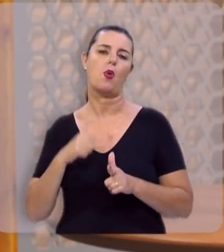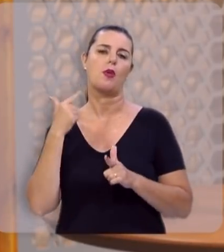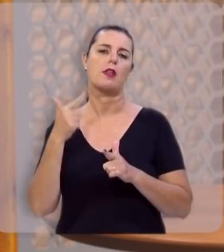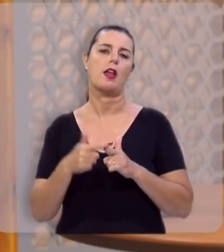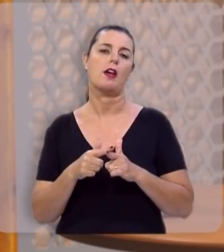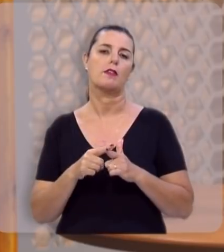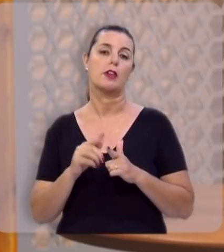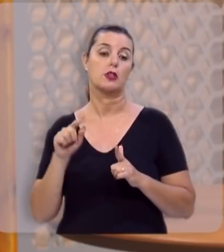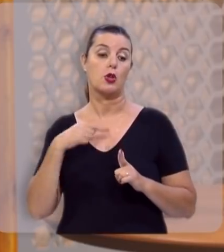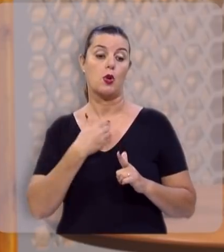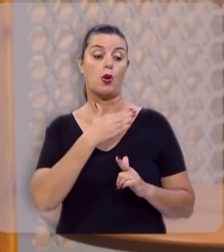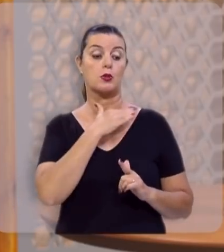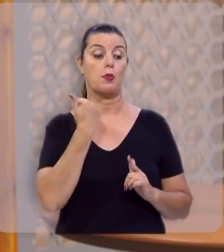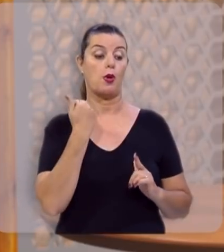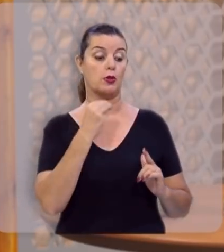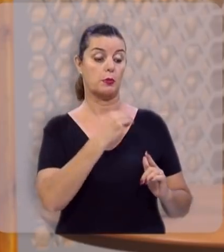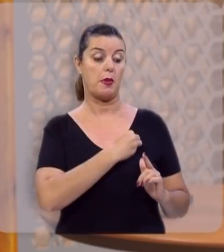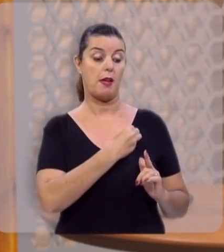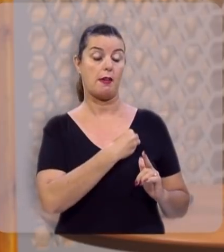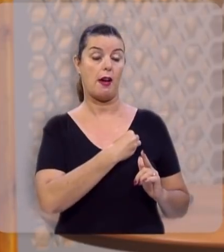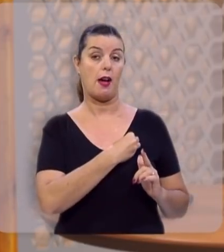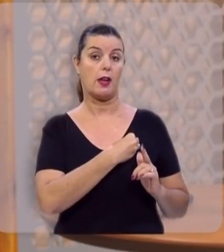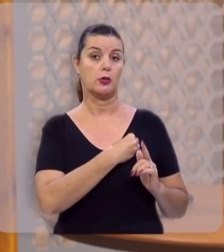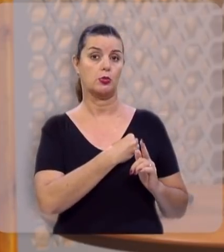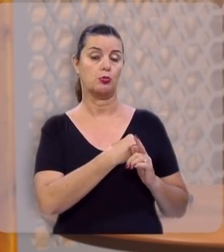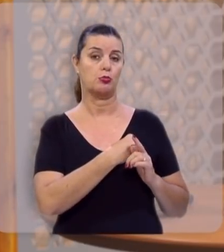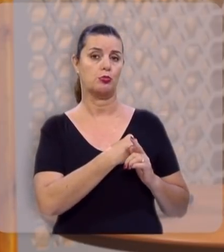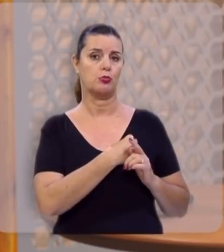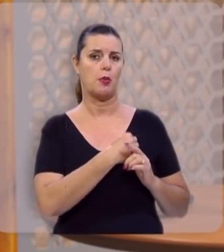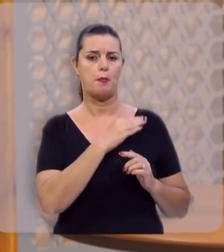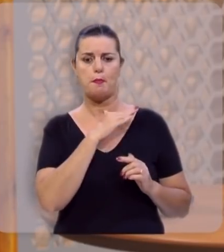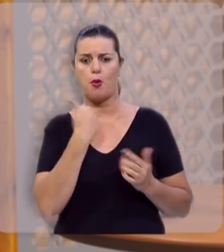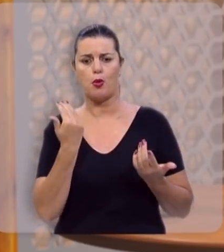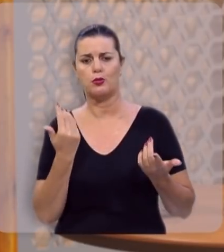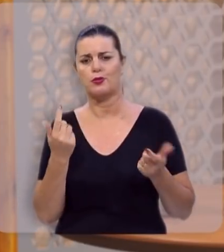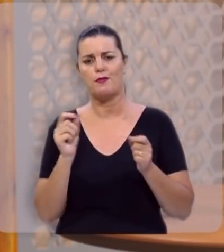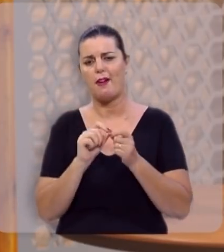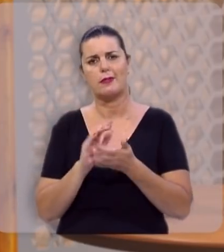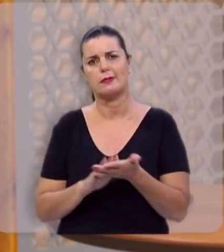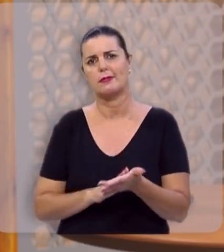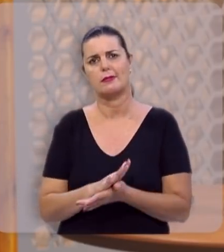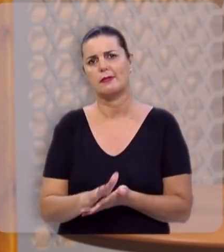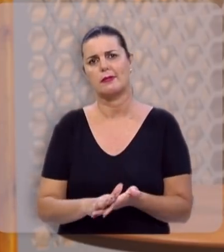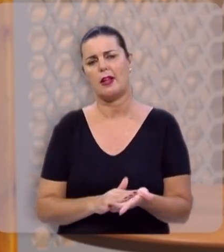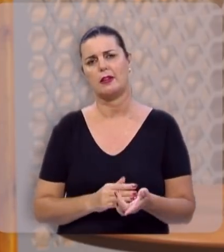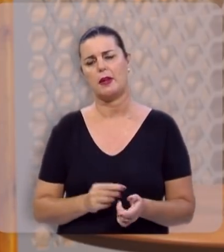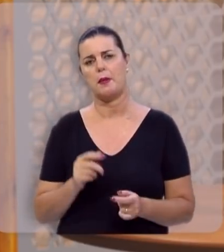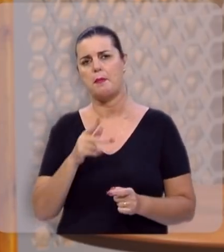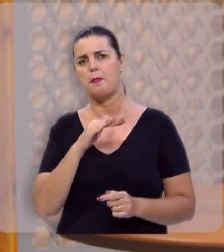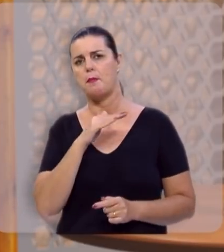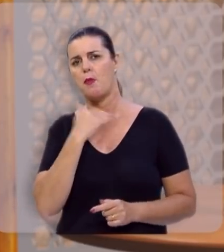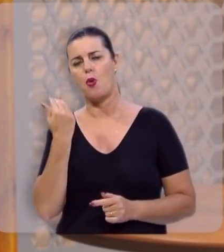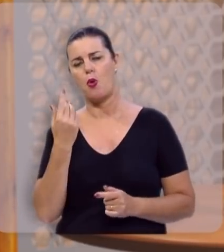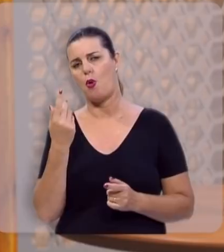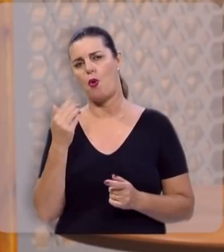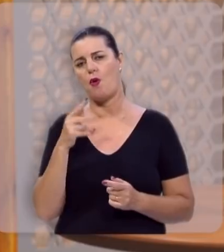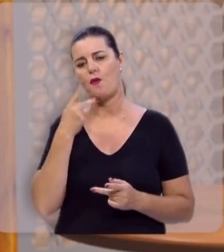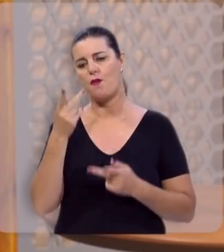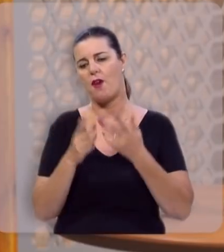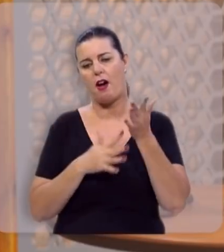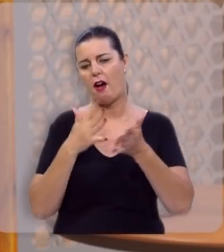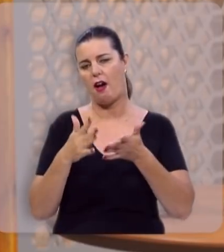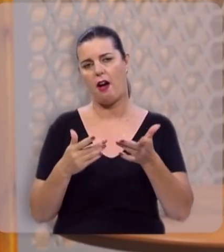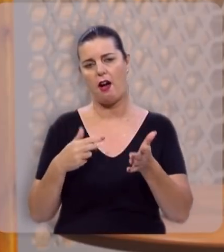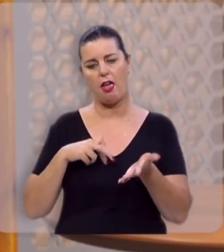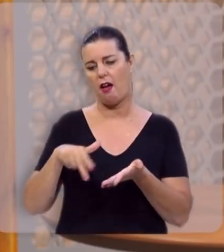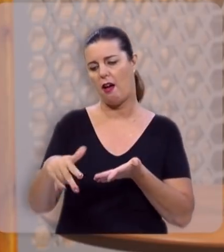nós estávamos mortos nos nossos delitos e pecados, morto não faz nada, morto não fala, morto não